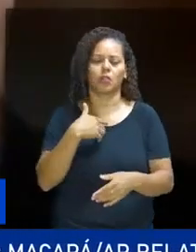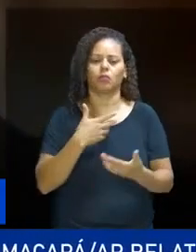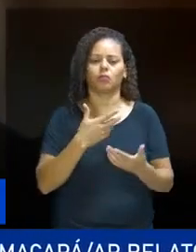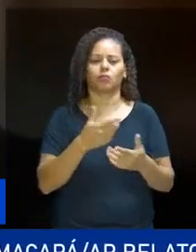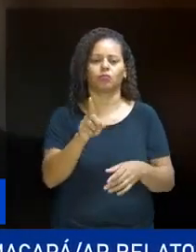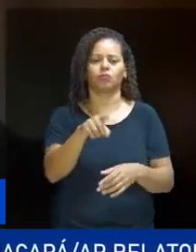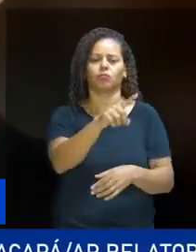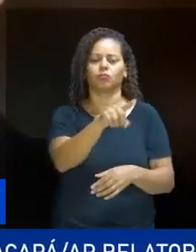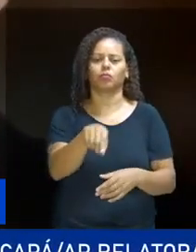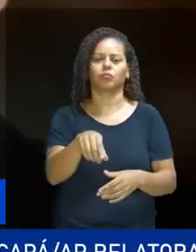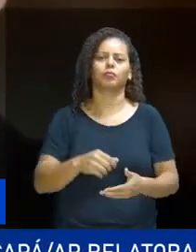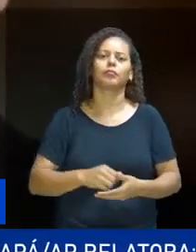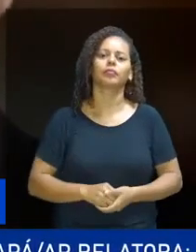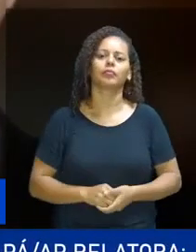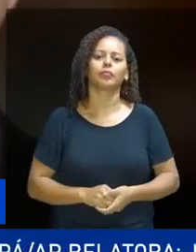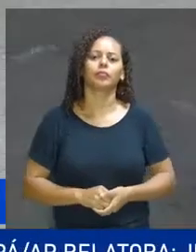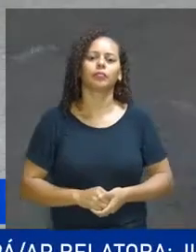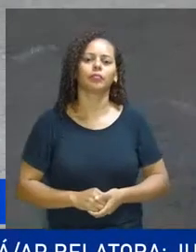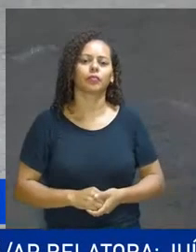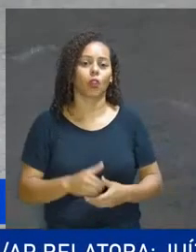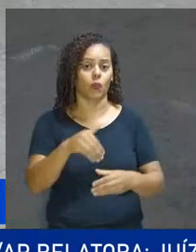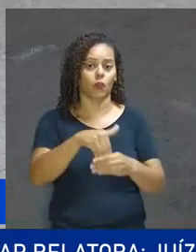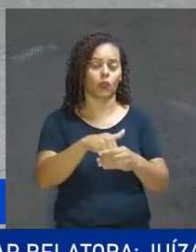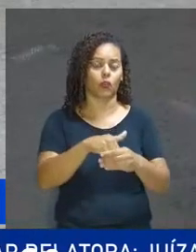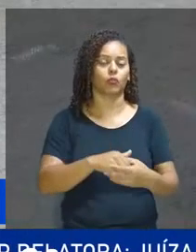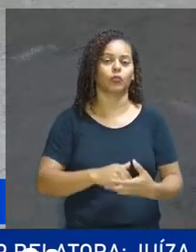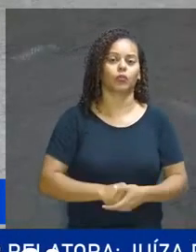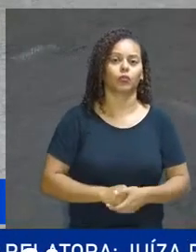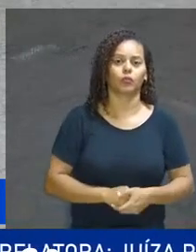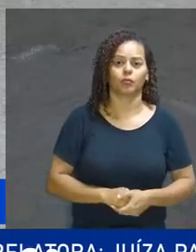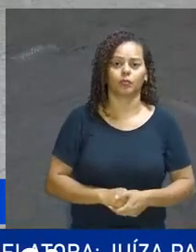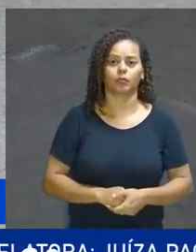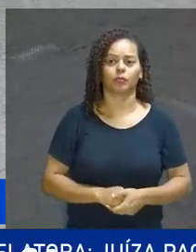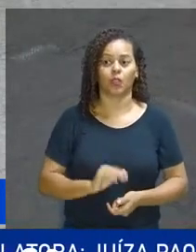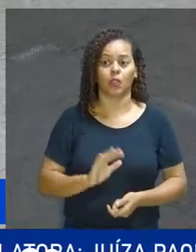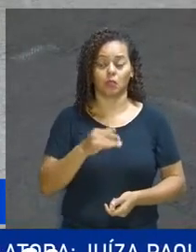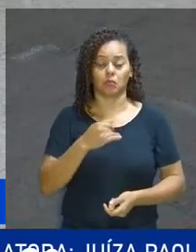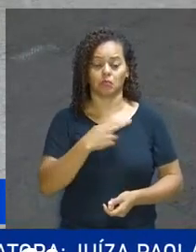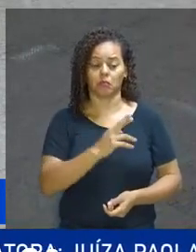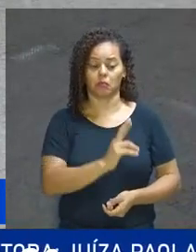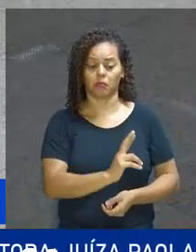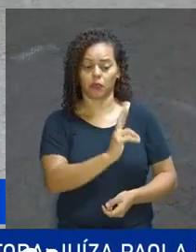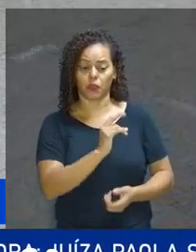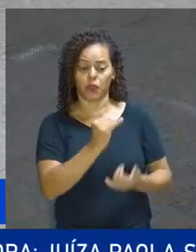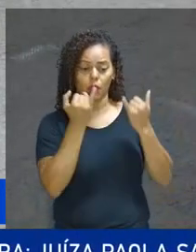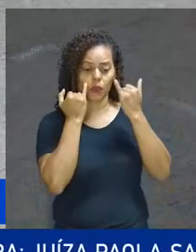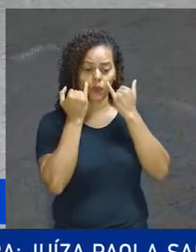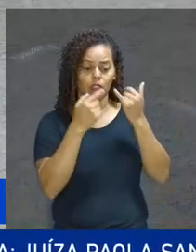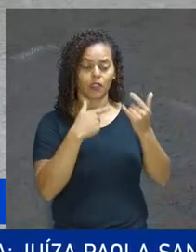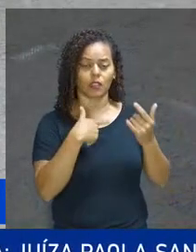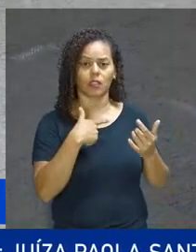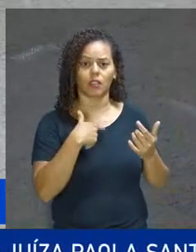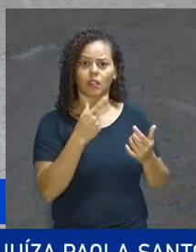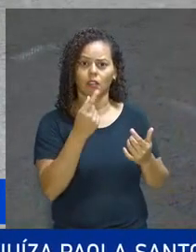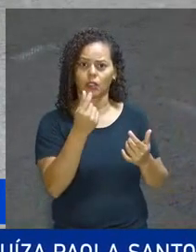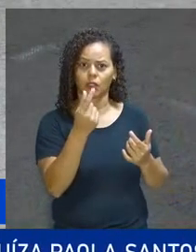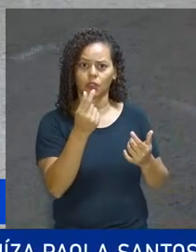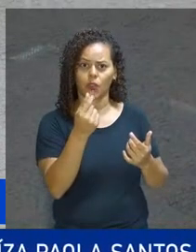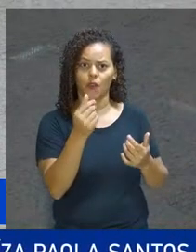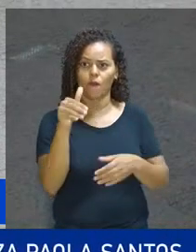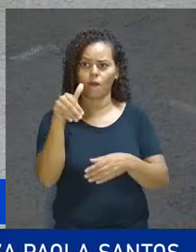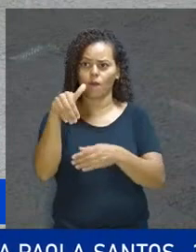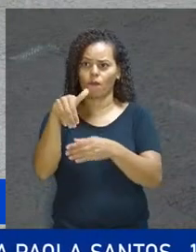contas. Só fazendo uma correção aqui, a informação que eu tenho é que esse recurso ele foi utilizado do fundo